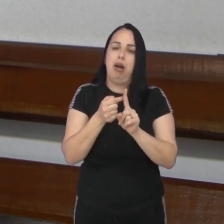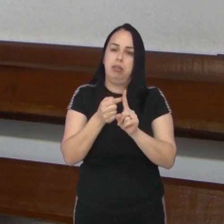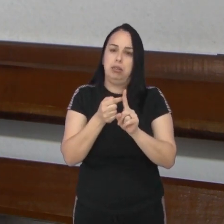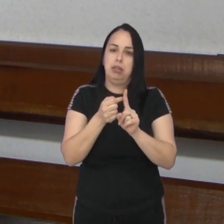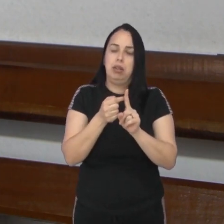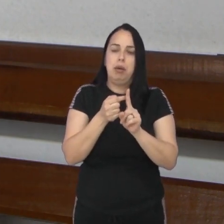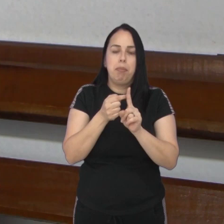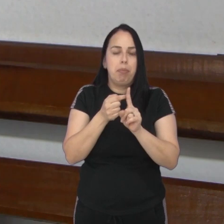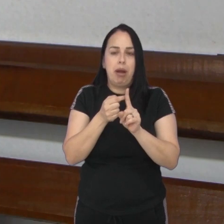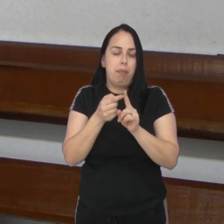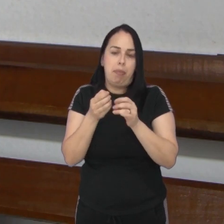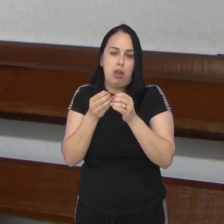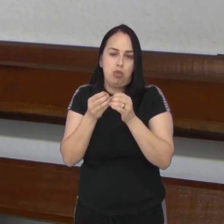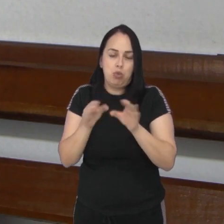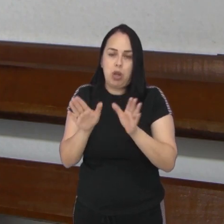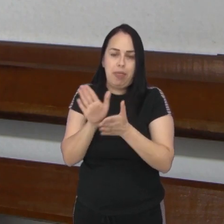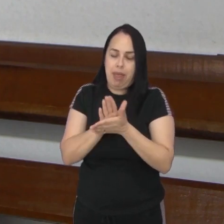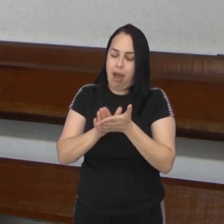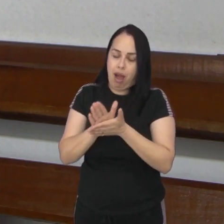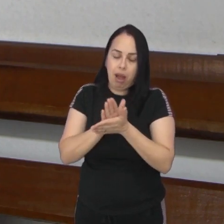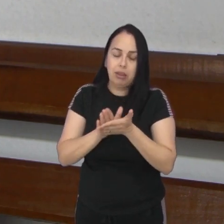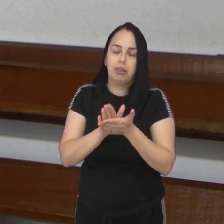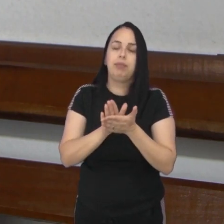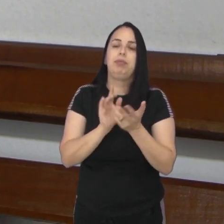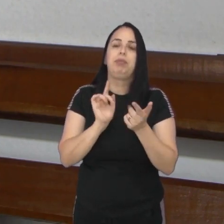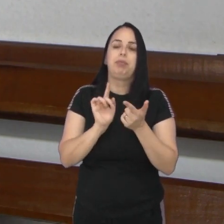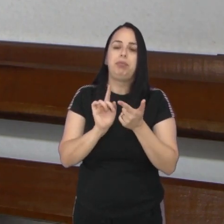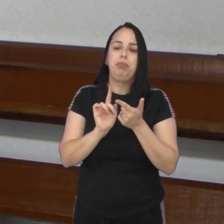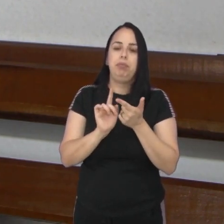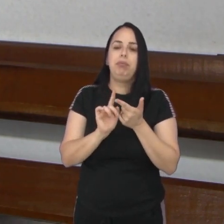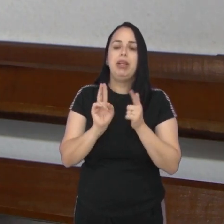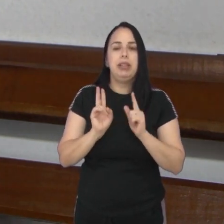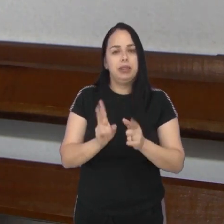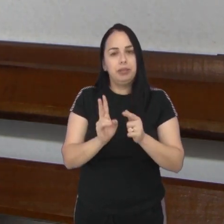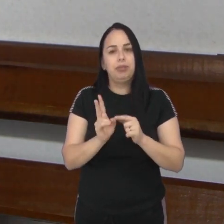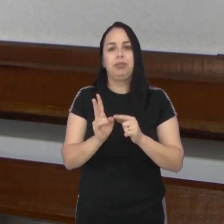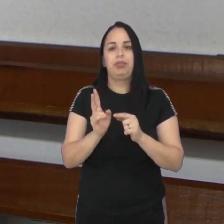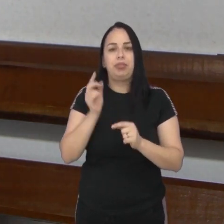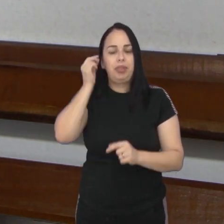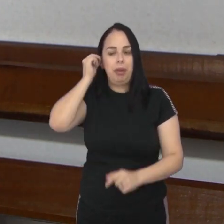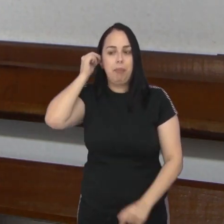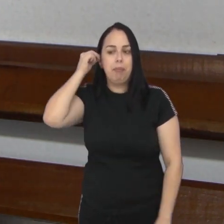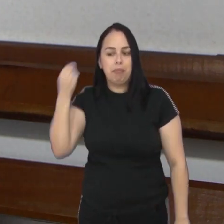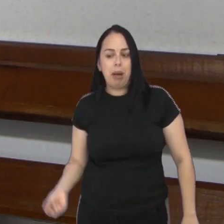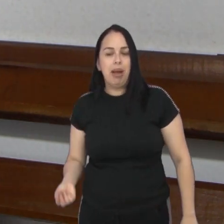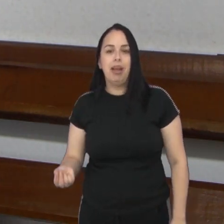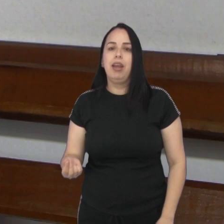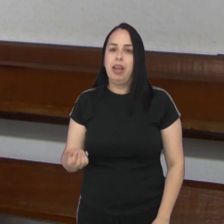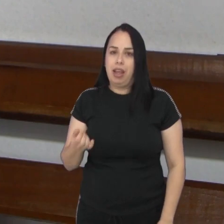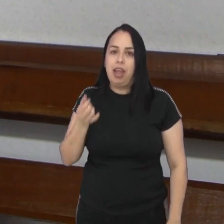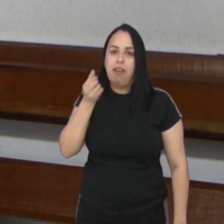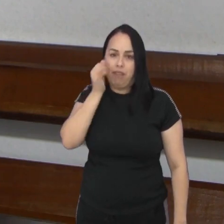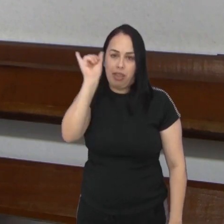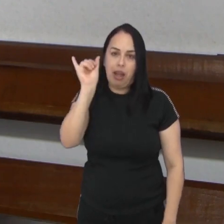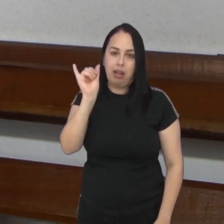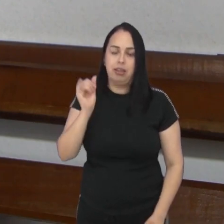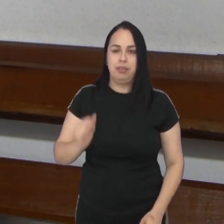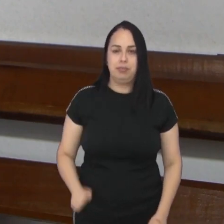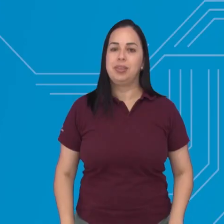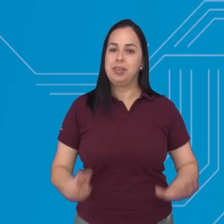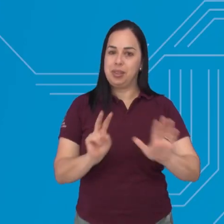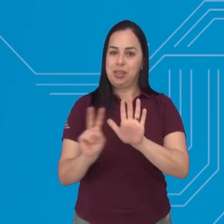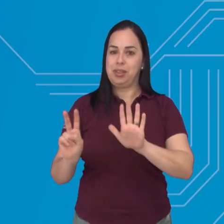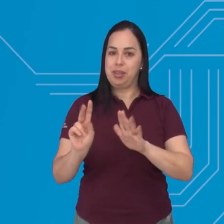mais baixo, né? Para não prejudicar a audição, tomando cuidado também para ele não cair no chão, né? Porque é